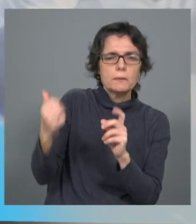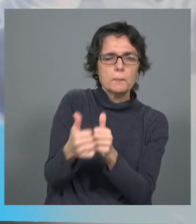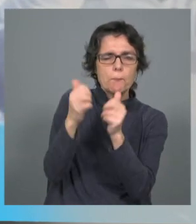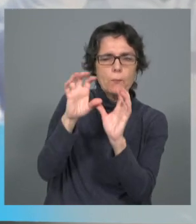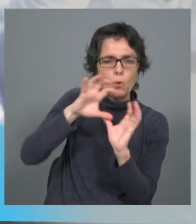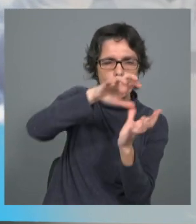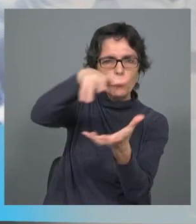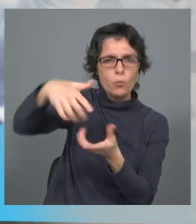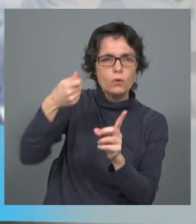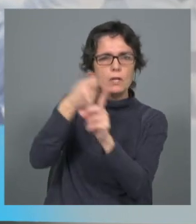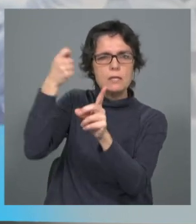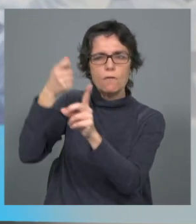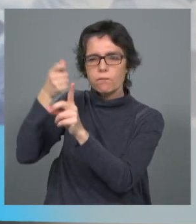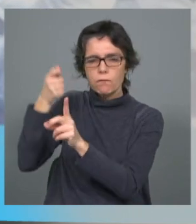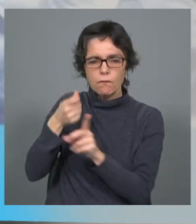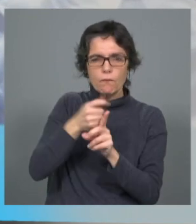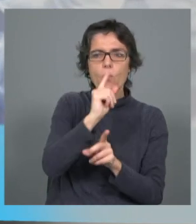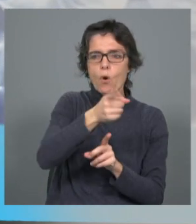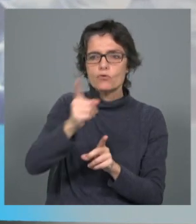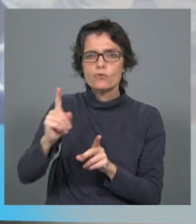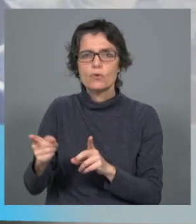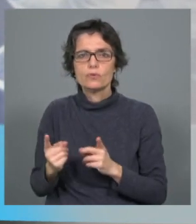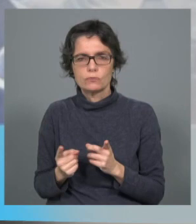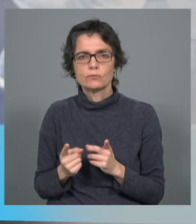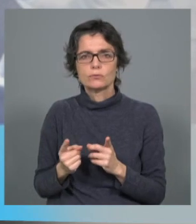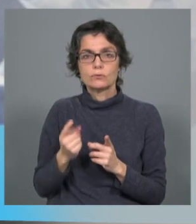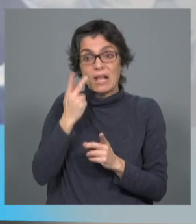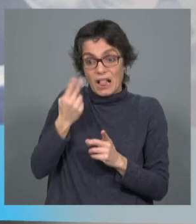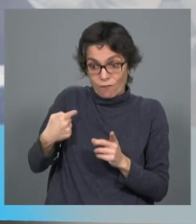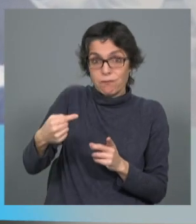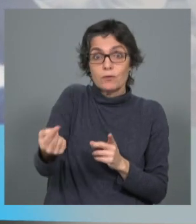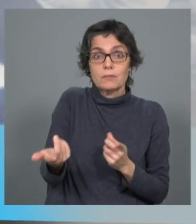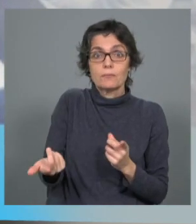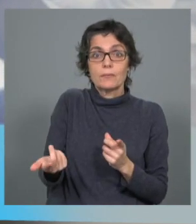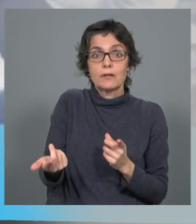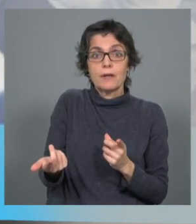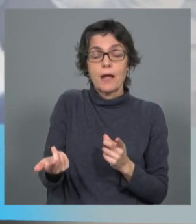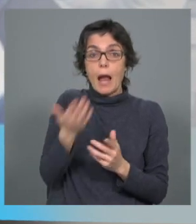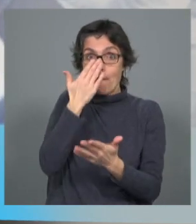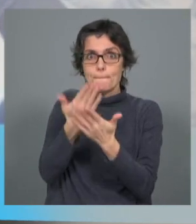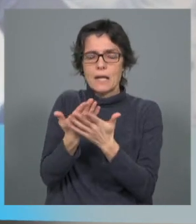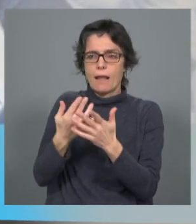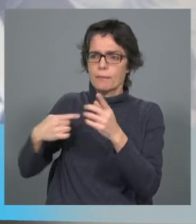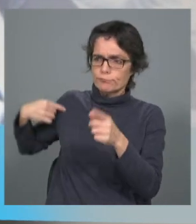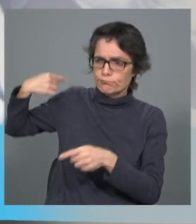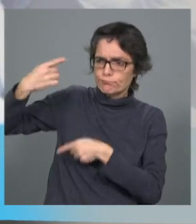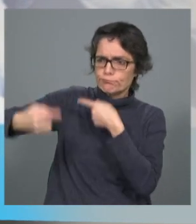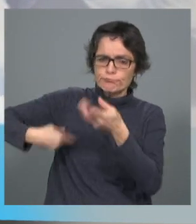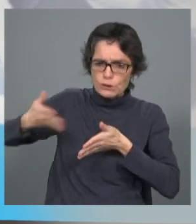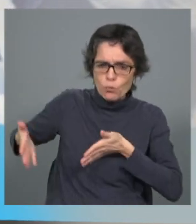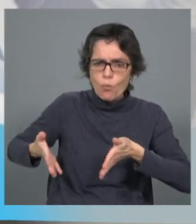dos desafios e das interpelações que a vida neste momento nos levanta, e à luz desse património, desse caminho que já se